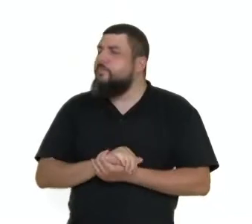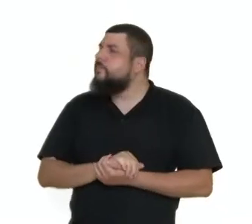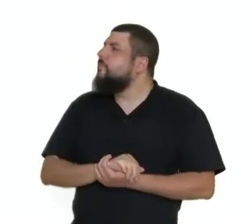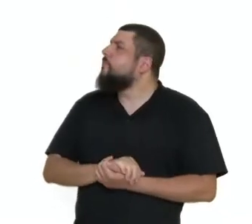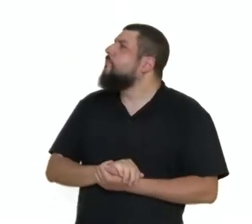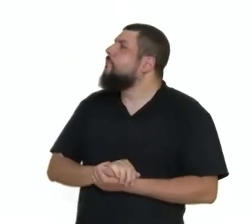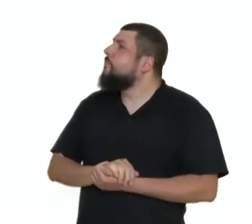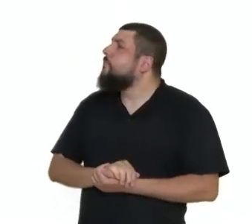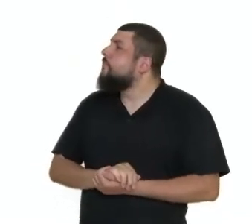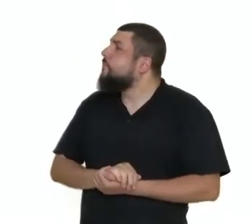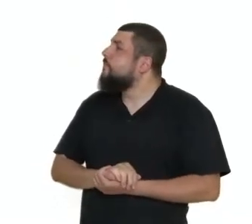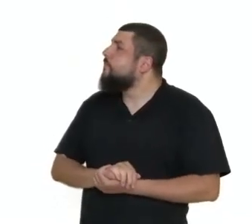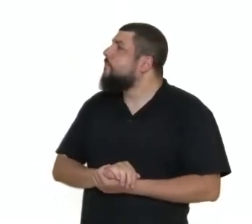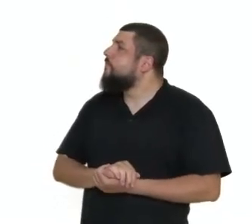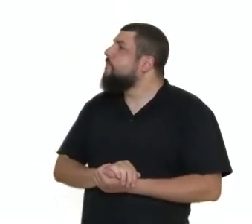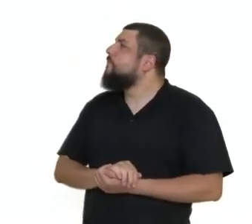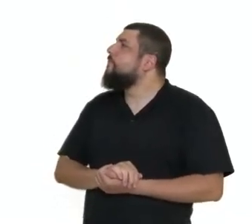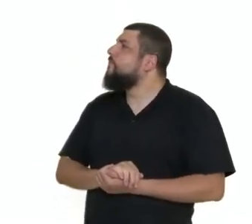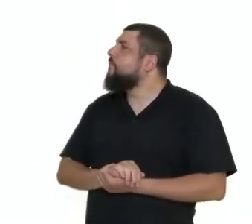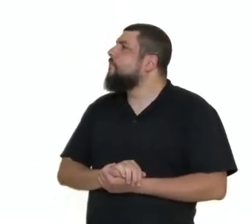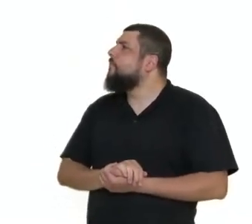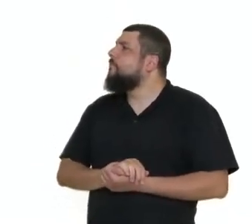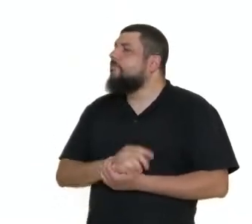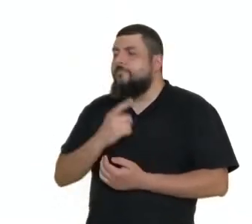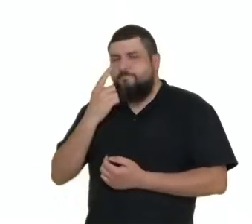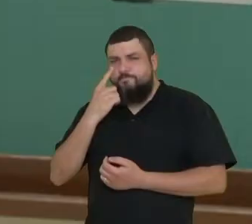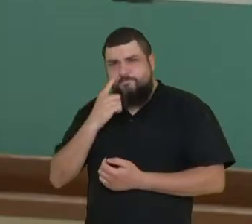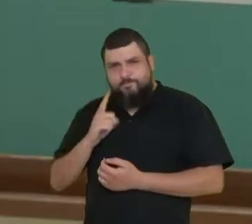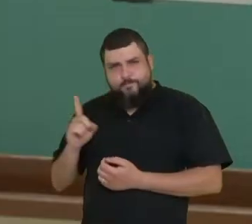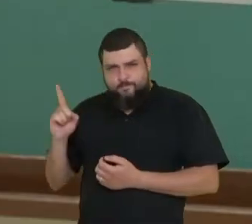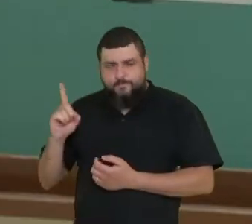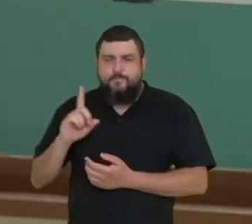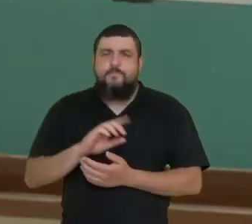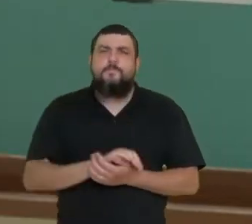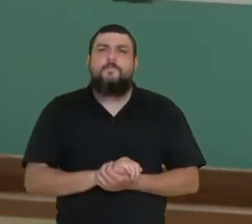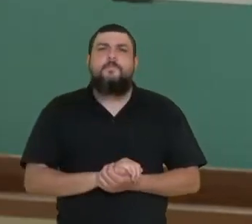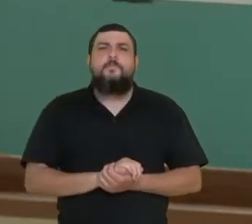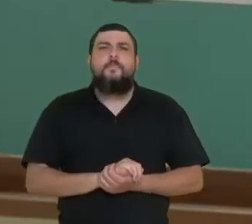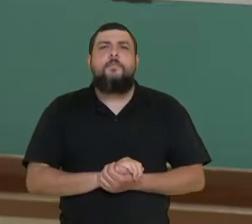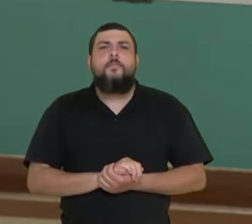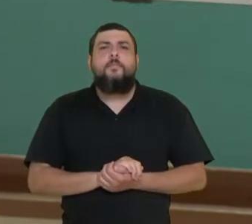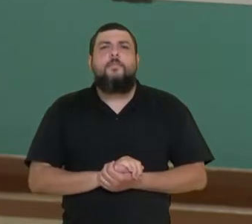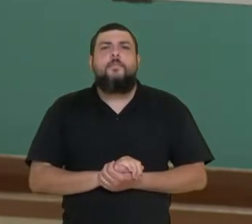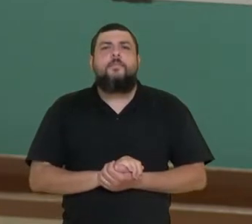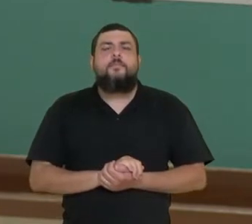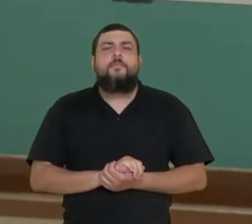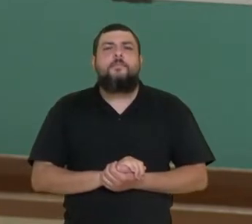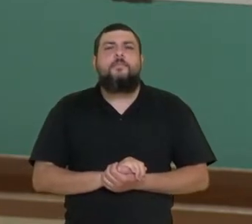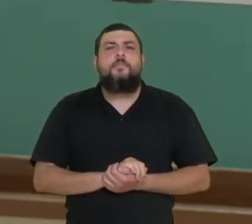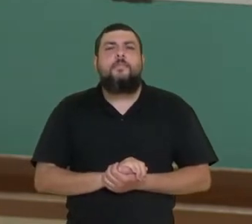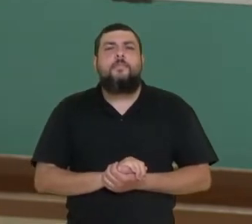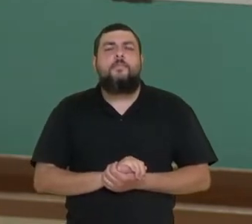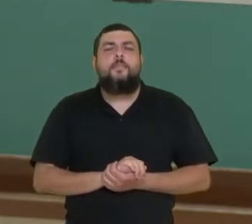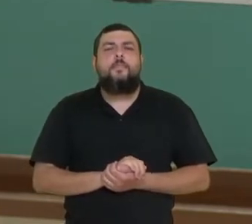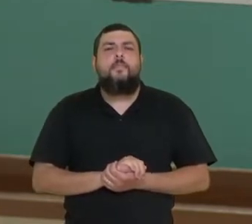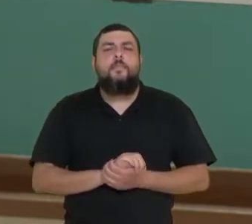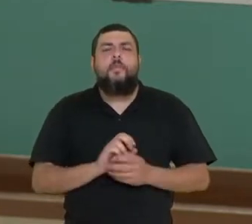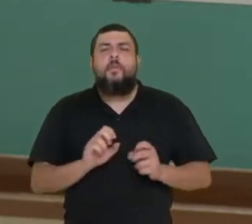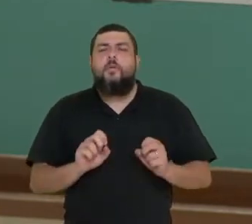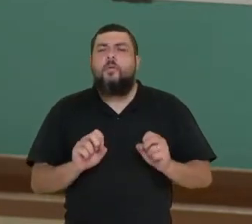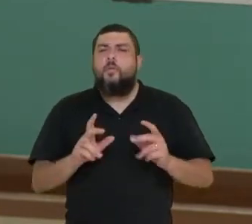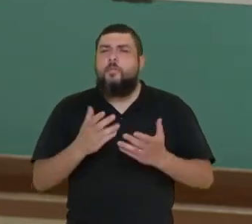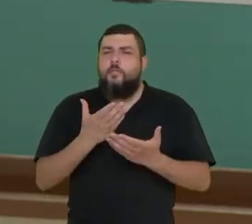sobre energia mecânica e a sua lei da conservação de energia, certo? Bem, o que precisamos saber nessa